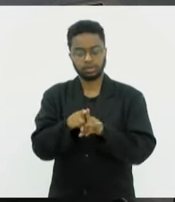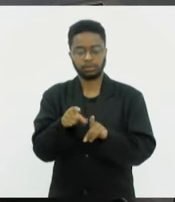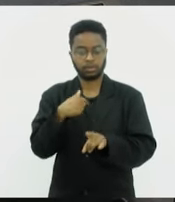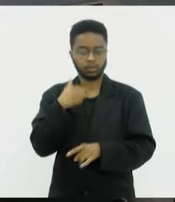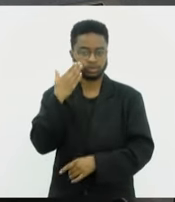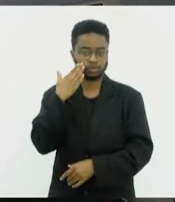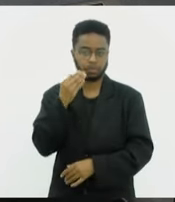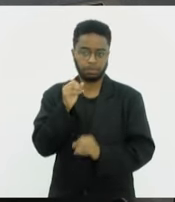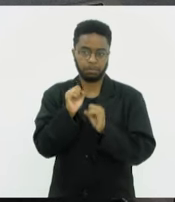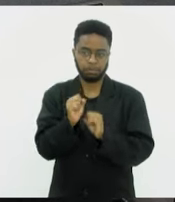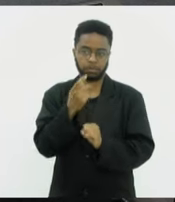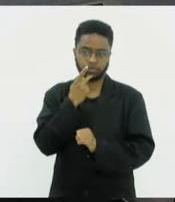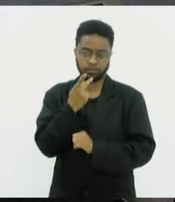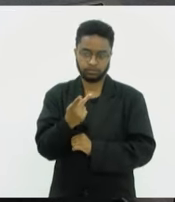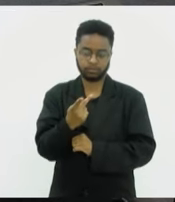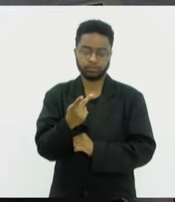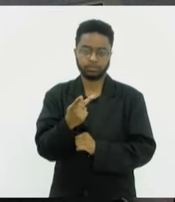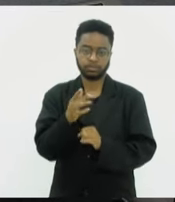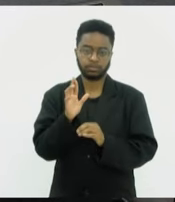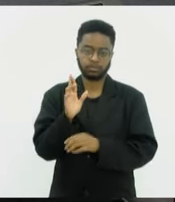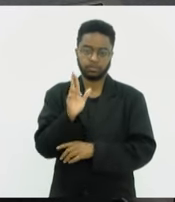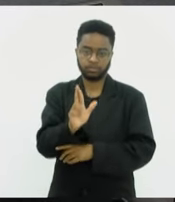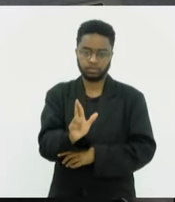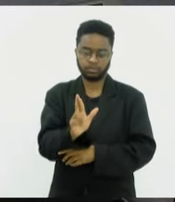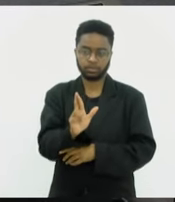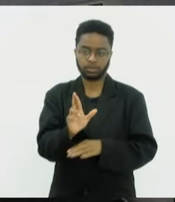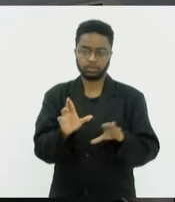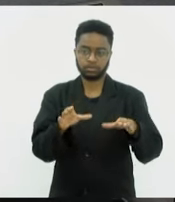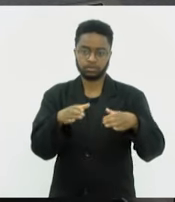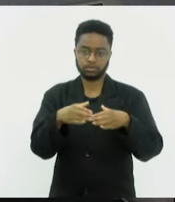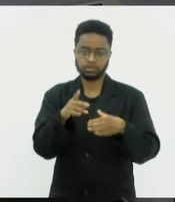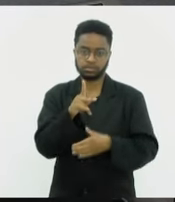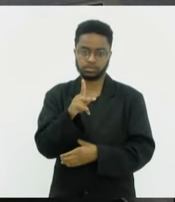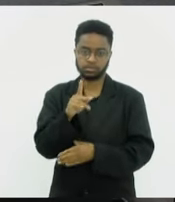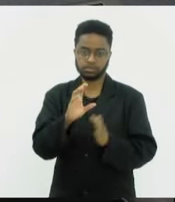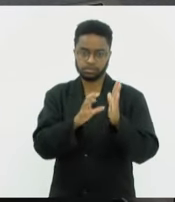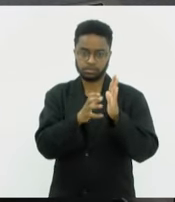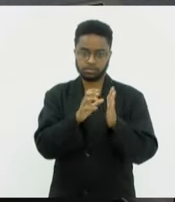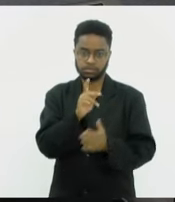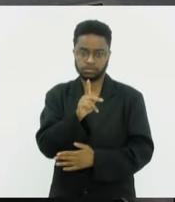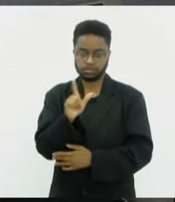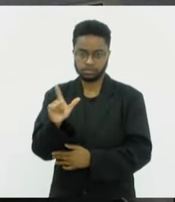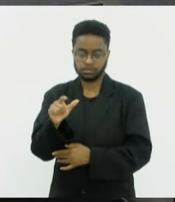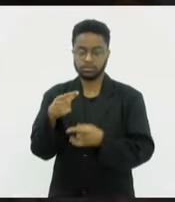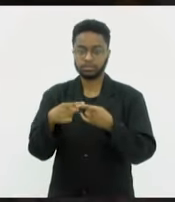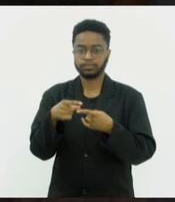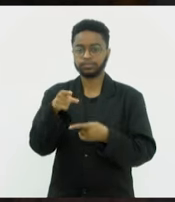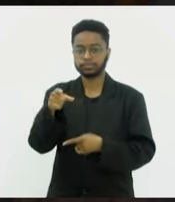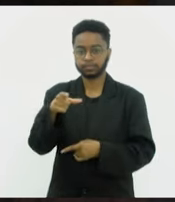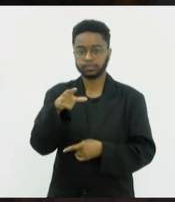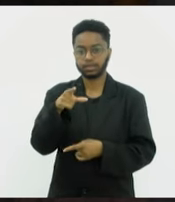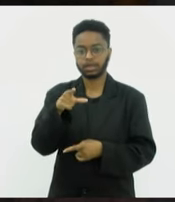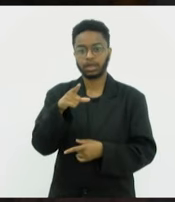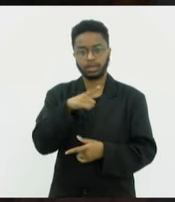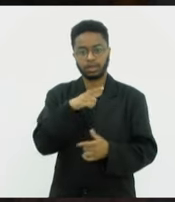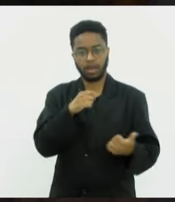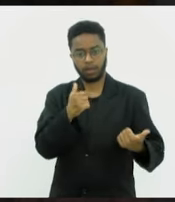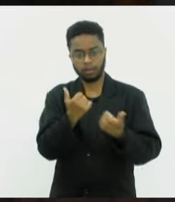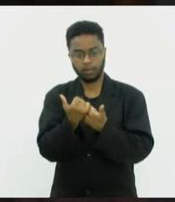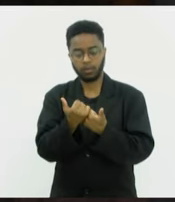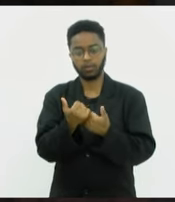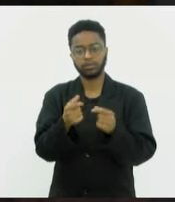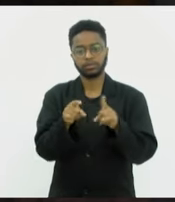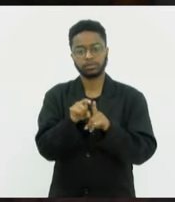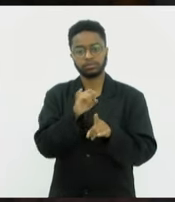falar por toda a bancada do PL, que Vossa Excelência tem todo o nosso apoio, e,